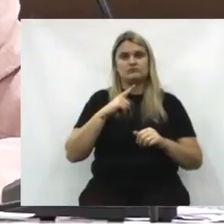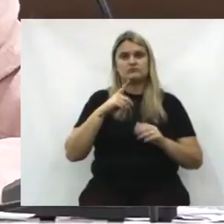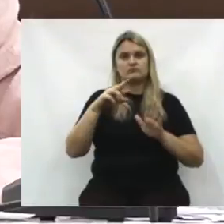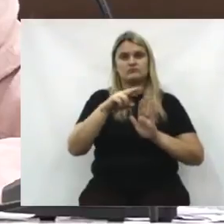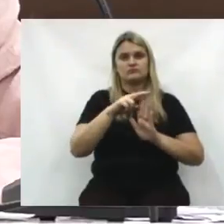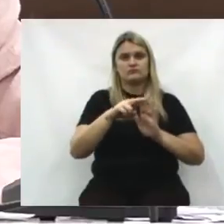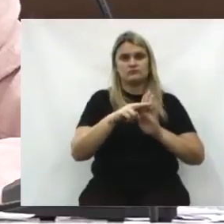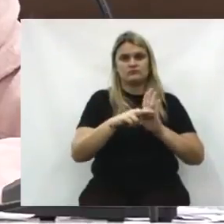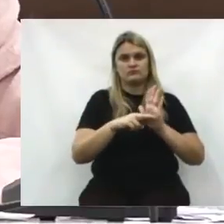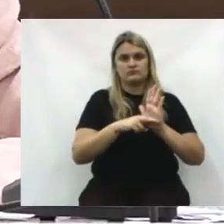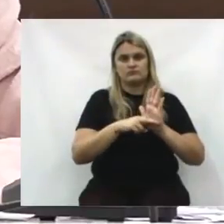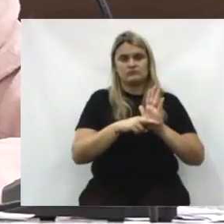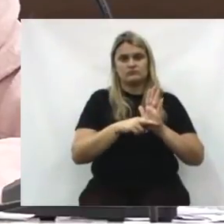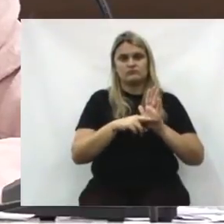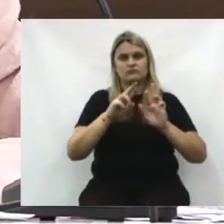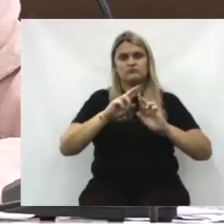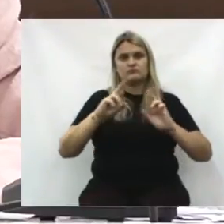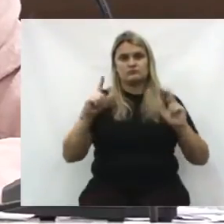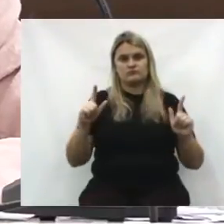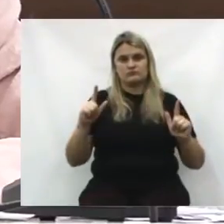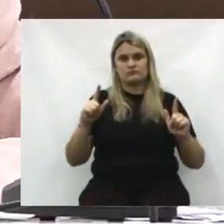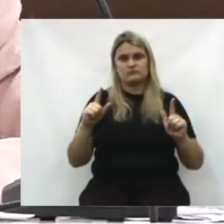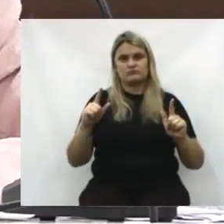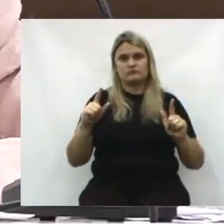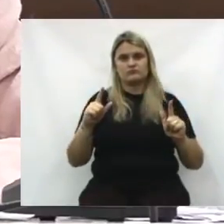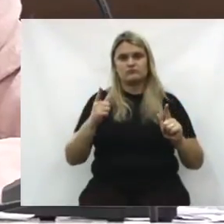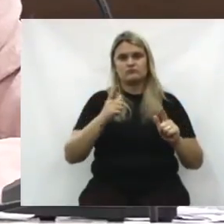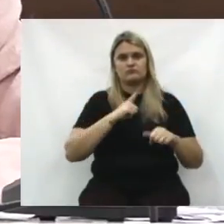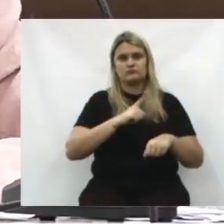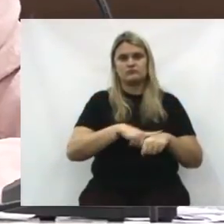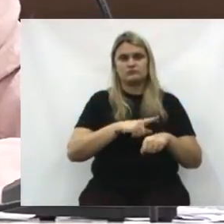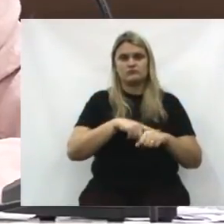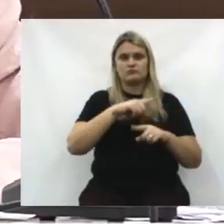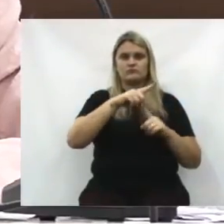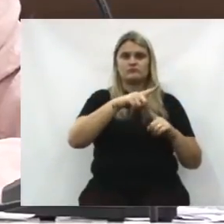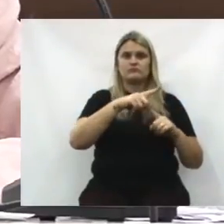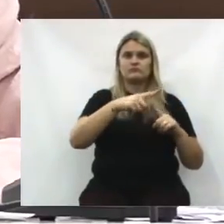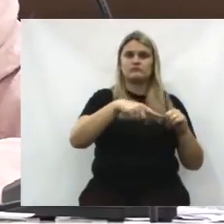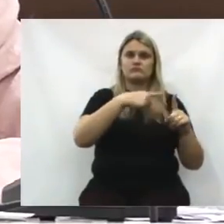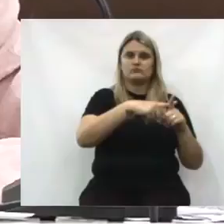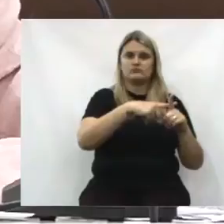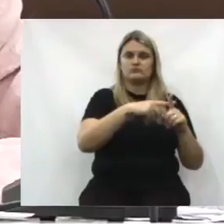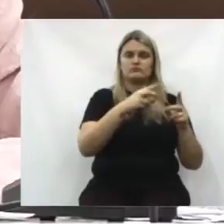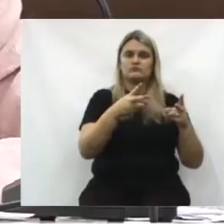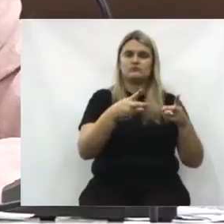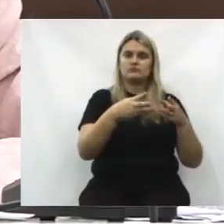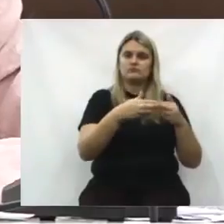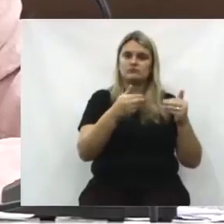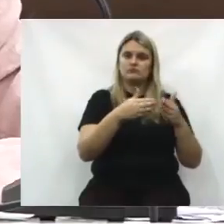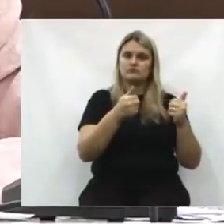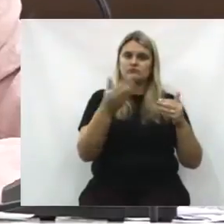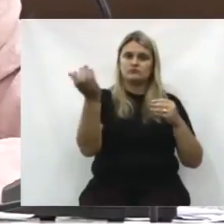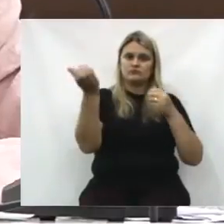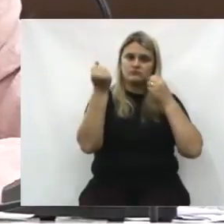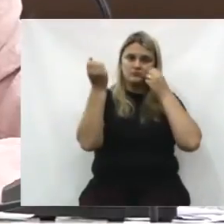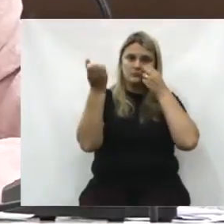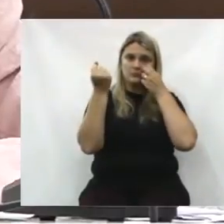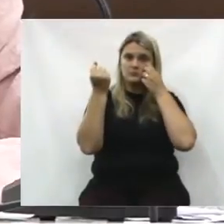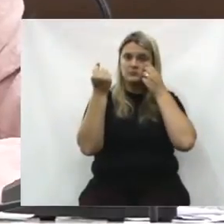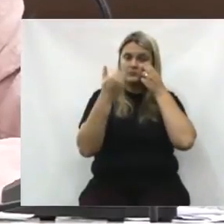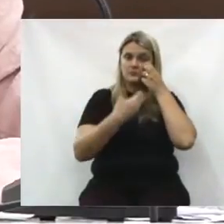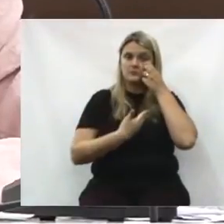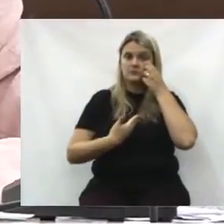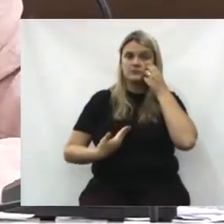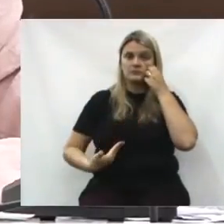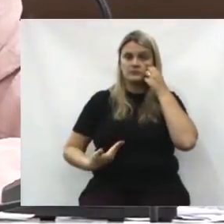será enquadrado com uma regra diferente, com um tempo adicional para requerer